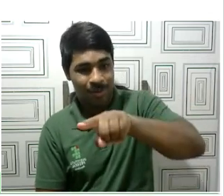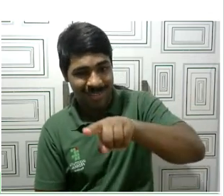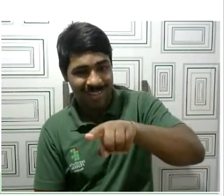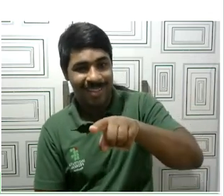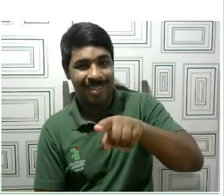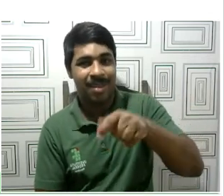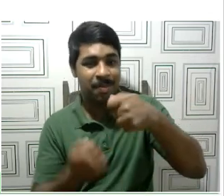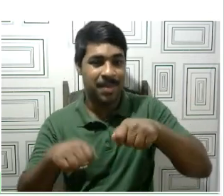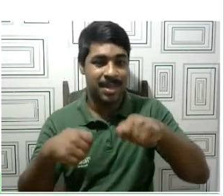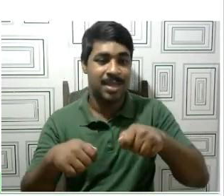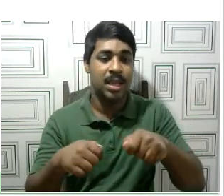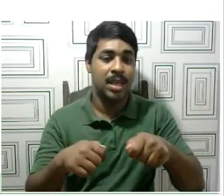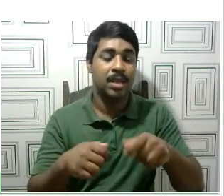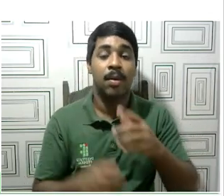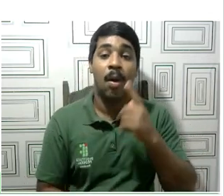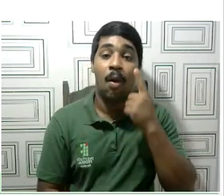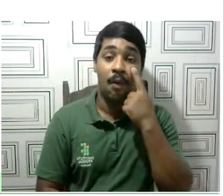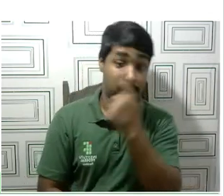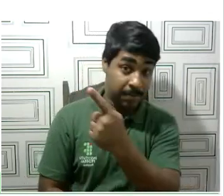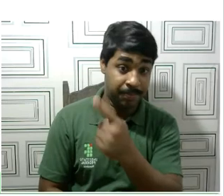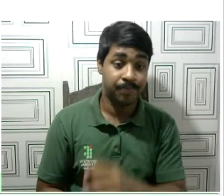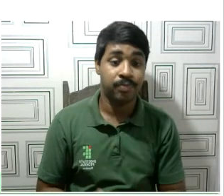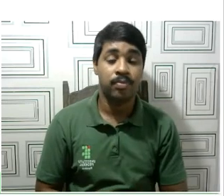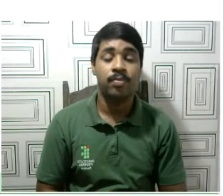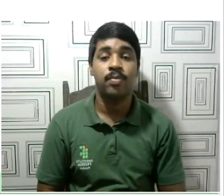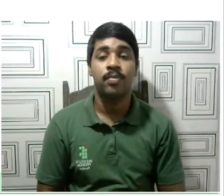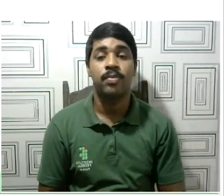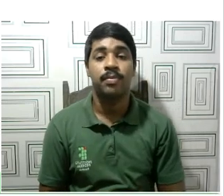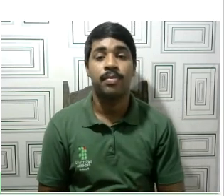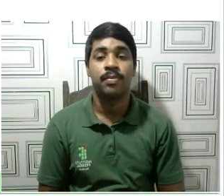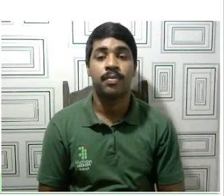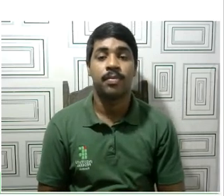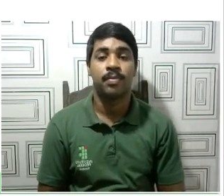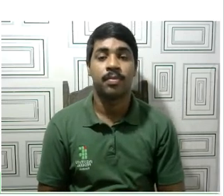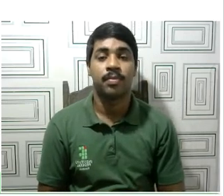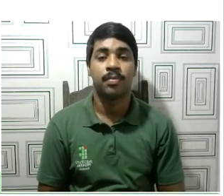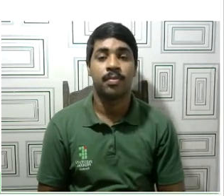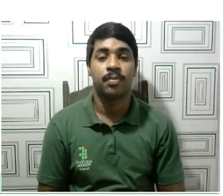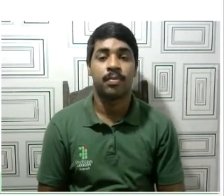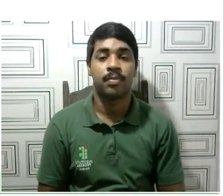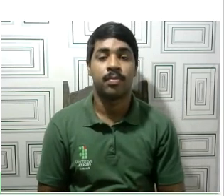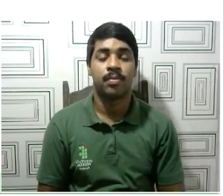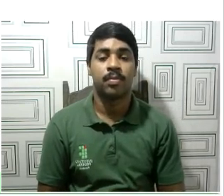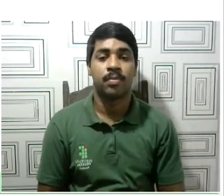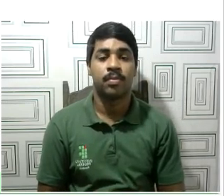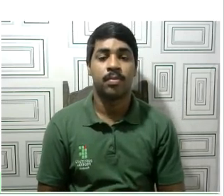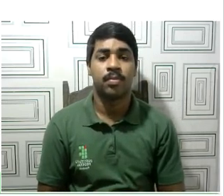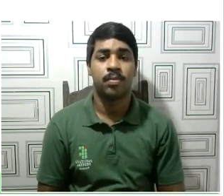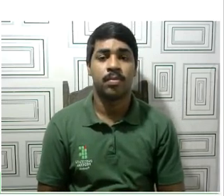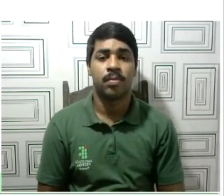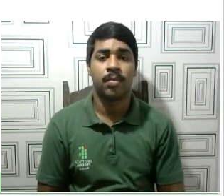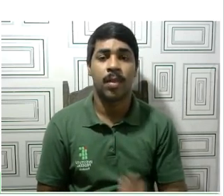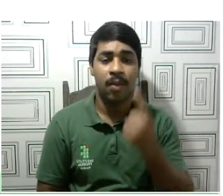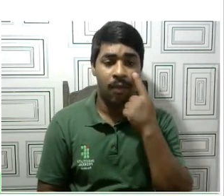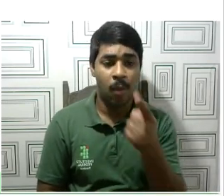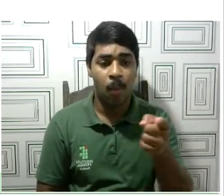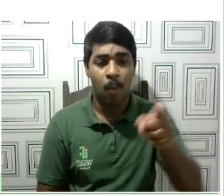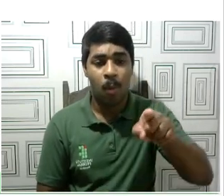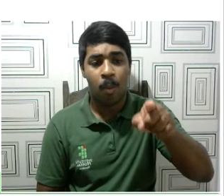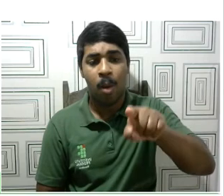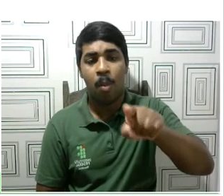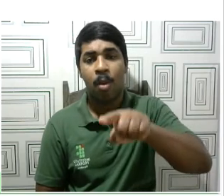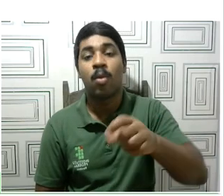E a gente vai deslocar ela, ó, para a esquerda, tá? A gente vai deslocar a vírgula quantas casas? Ó,